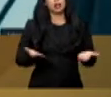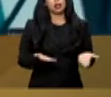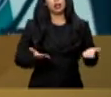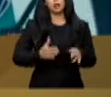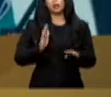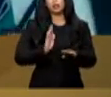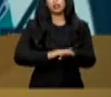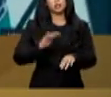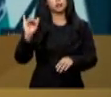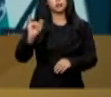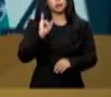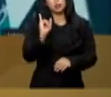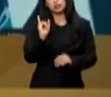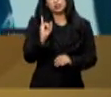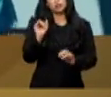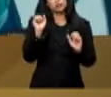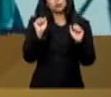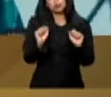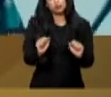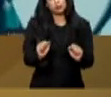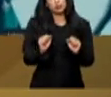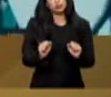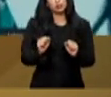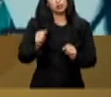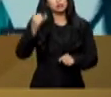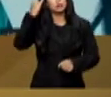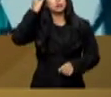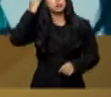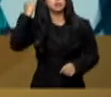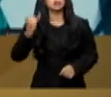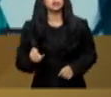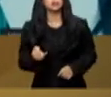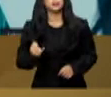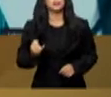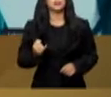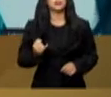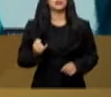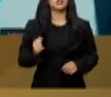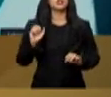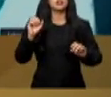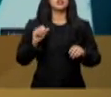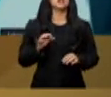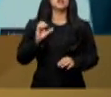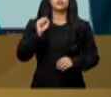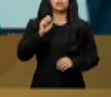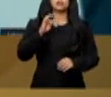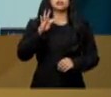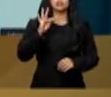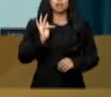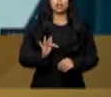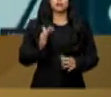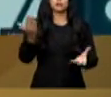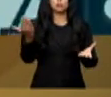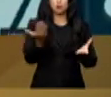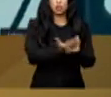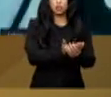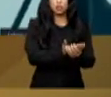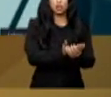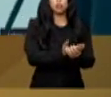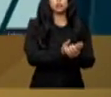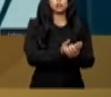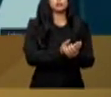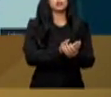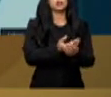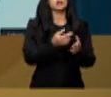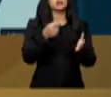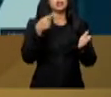E o tribunal está julgando processos objetivos. Está